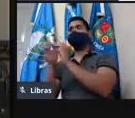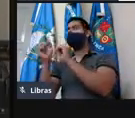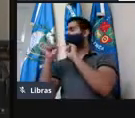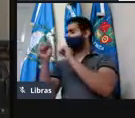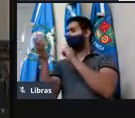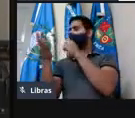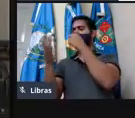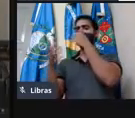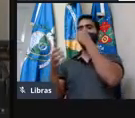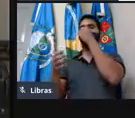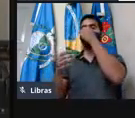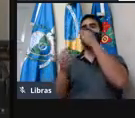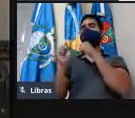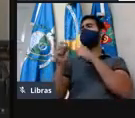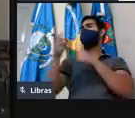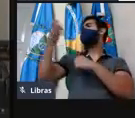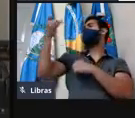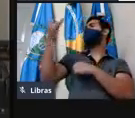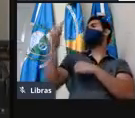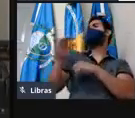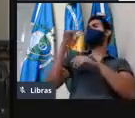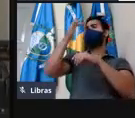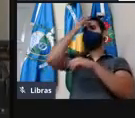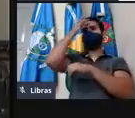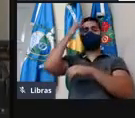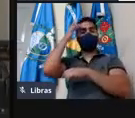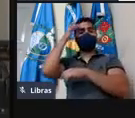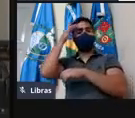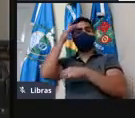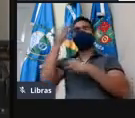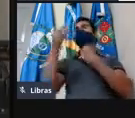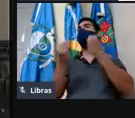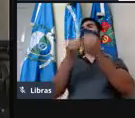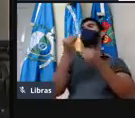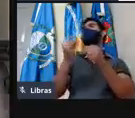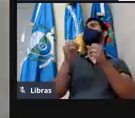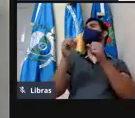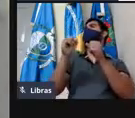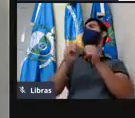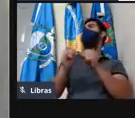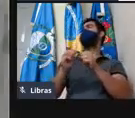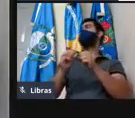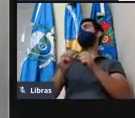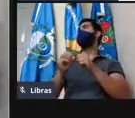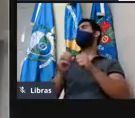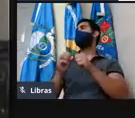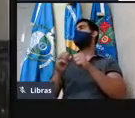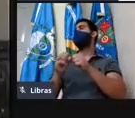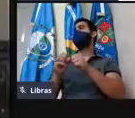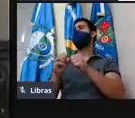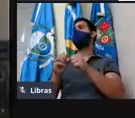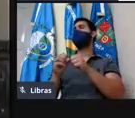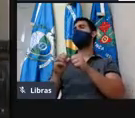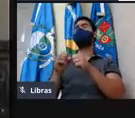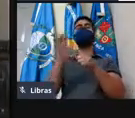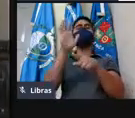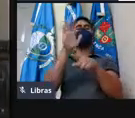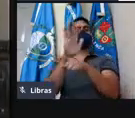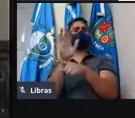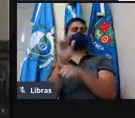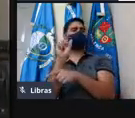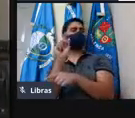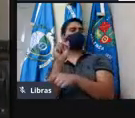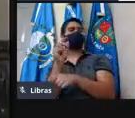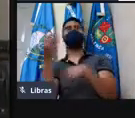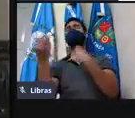isso. Então, o intuito é explicar para todo mundo como é que vai ser feita essa distribuição de recurso. Como é